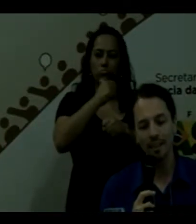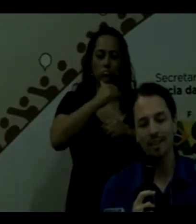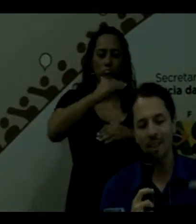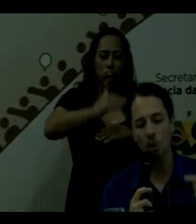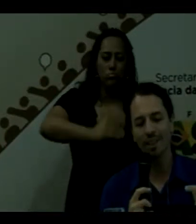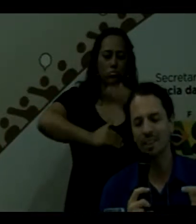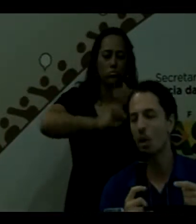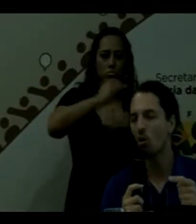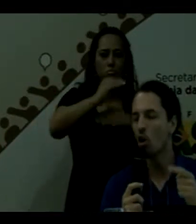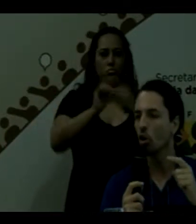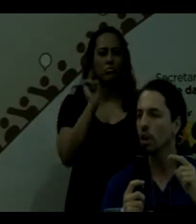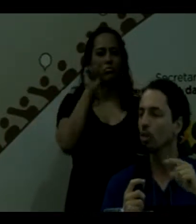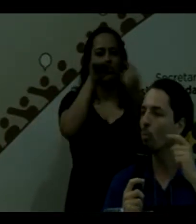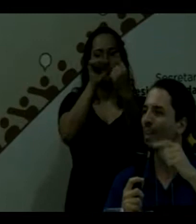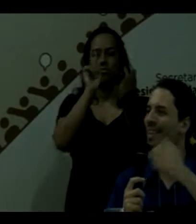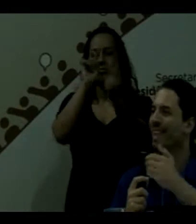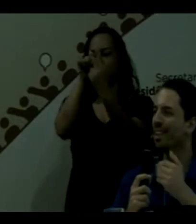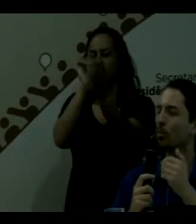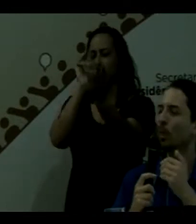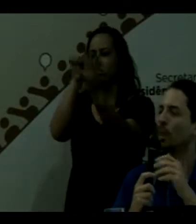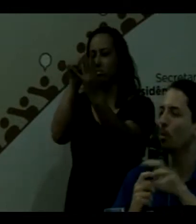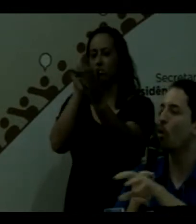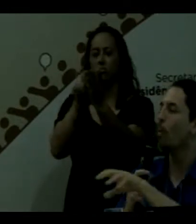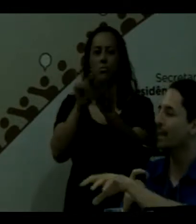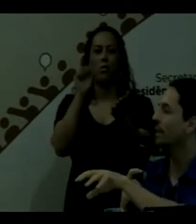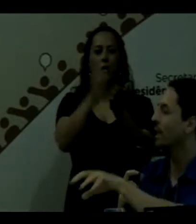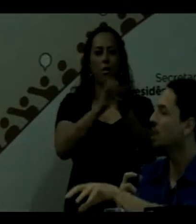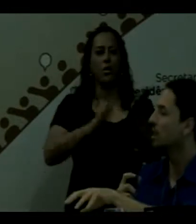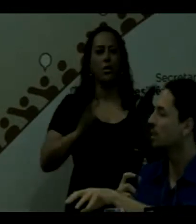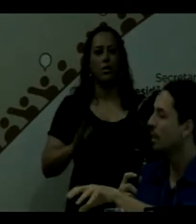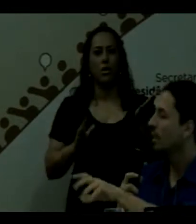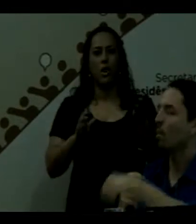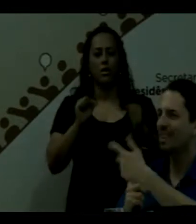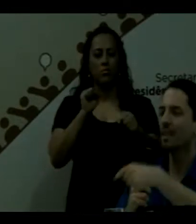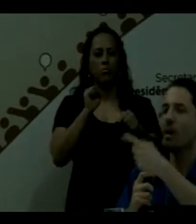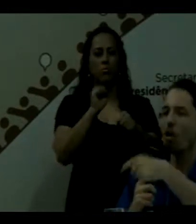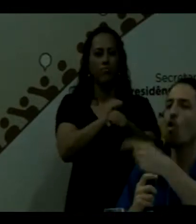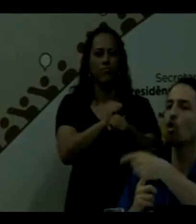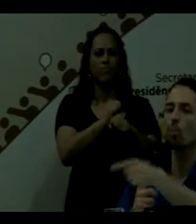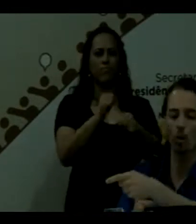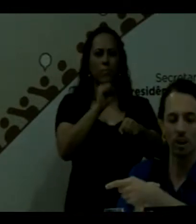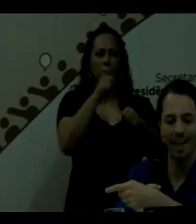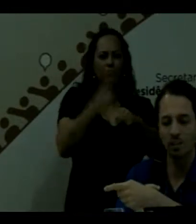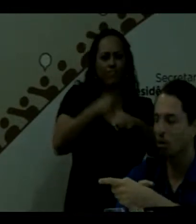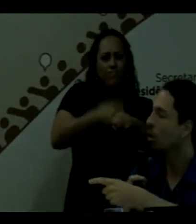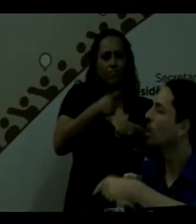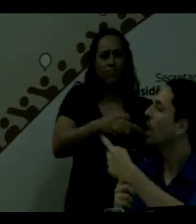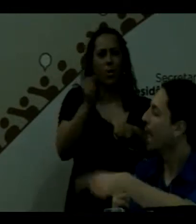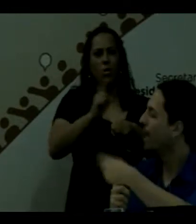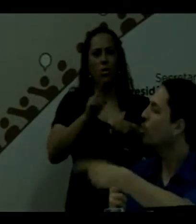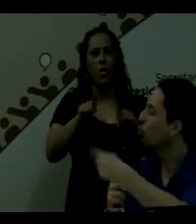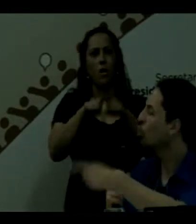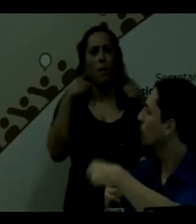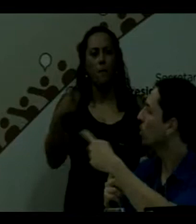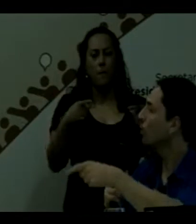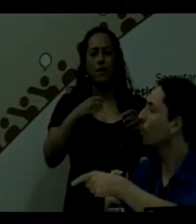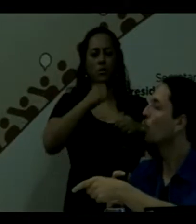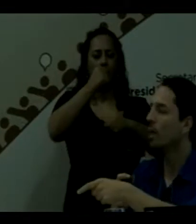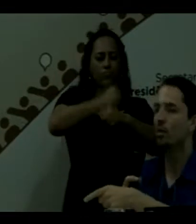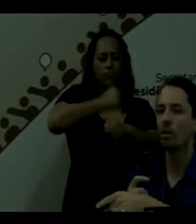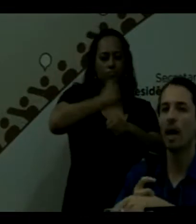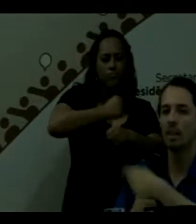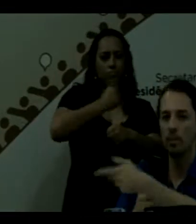as metas de atuação, ou seja, não pensar desde o princípio como metas rígidas, mas senão ao longo do processo ir